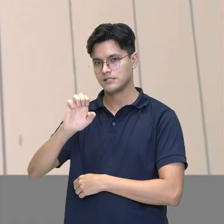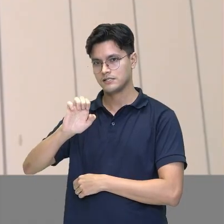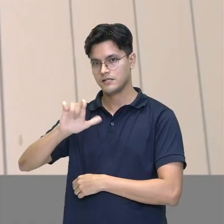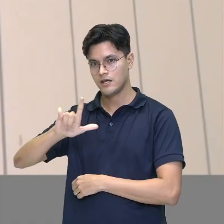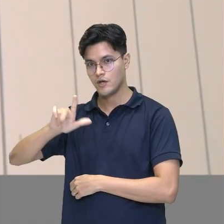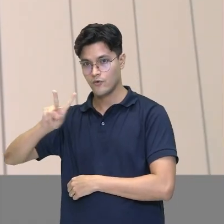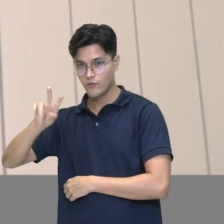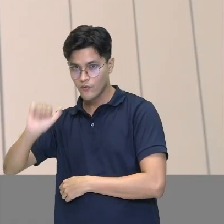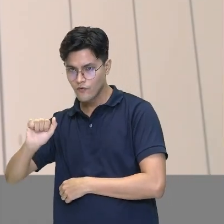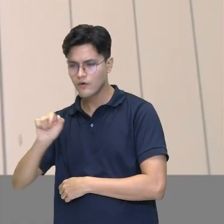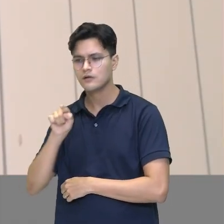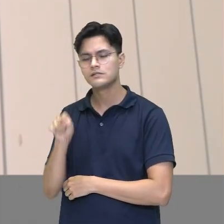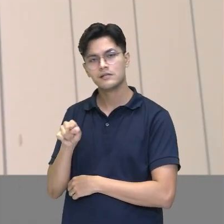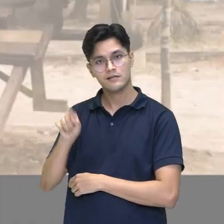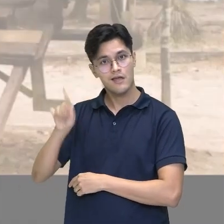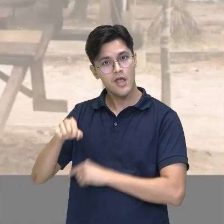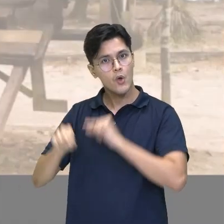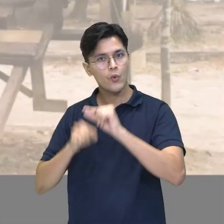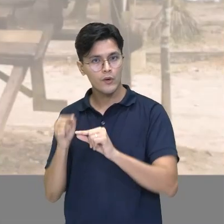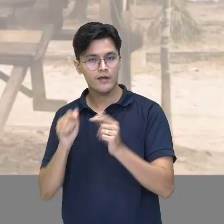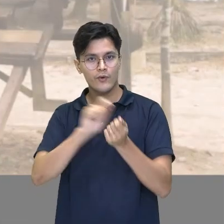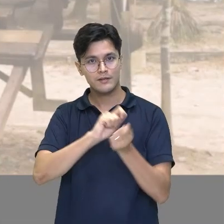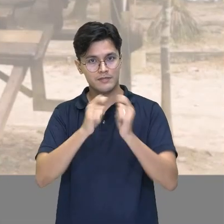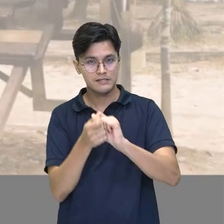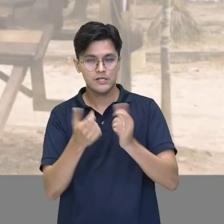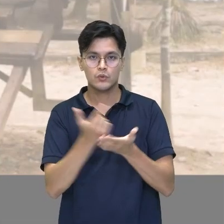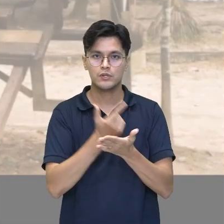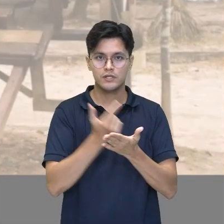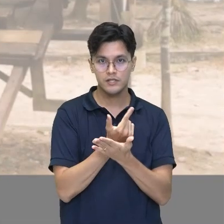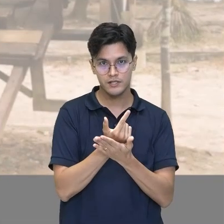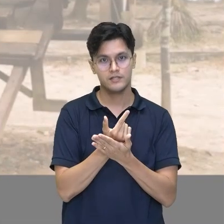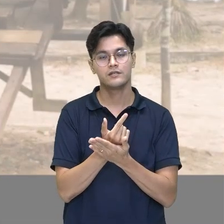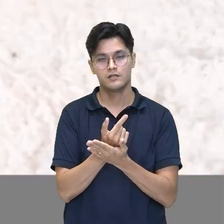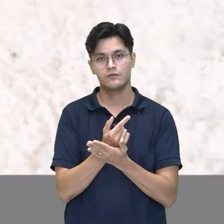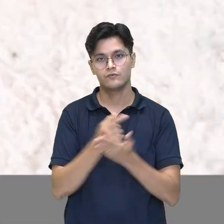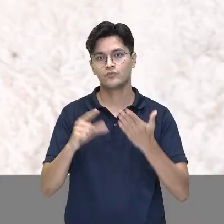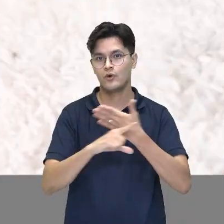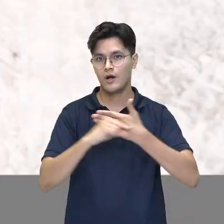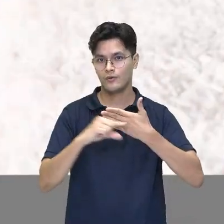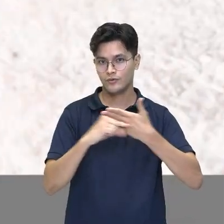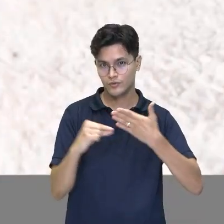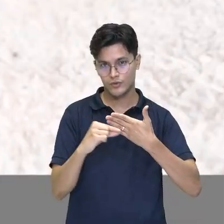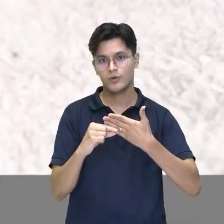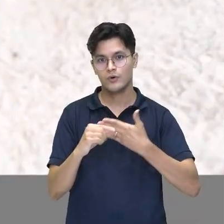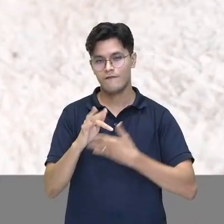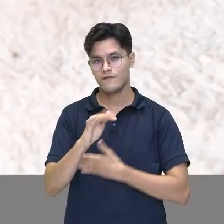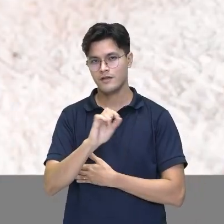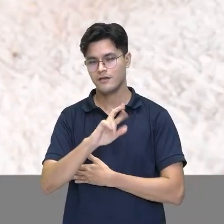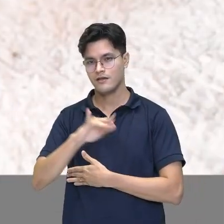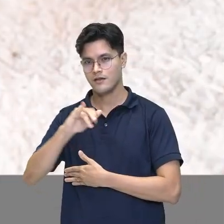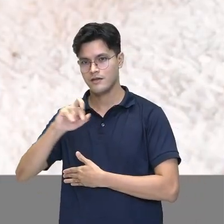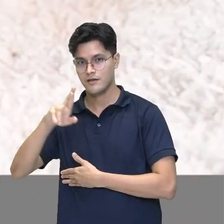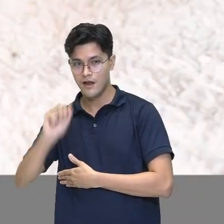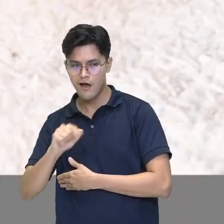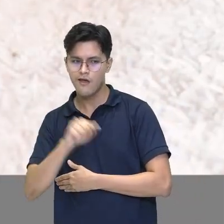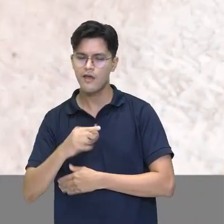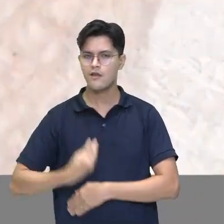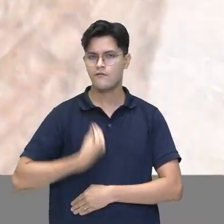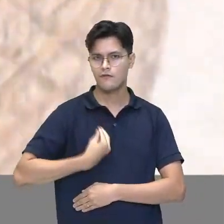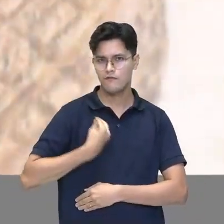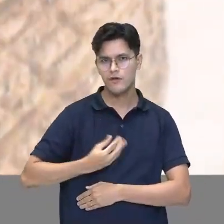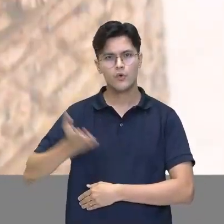livro de Ferreira de Castro, que viveu e trabalhou no Seringal Paraíso, em Humaitá, interior do